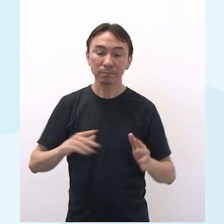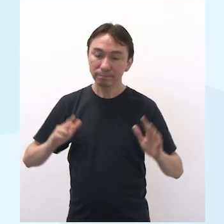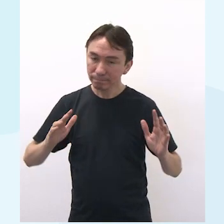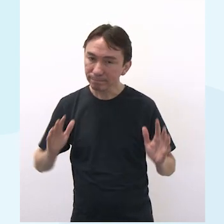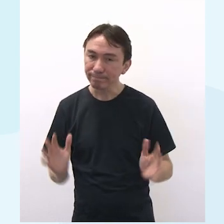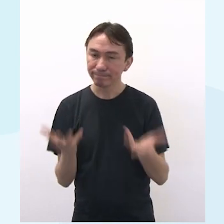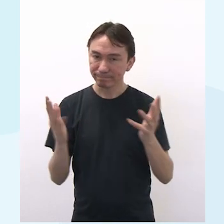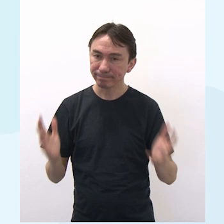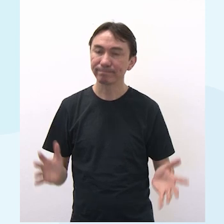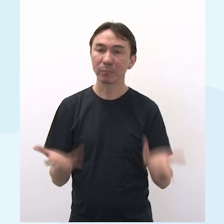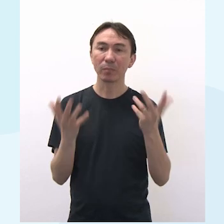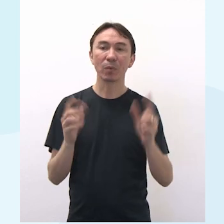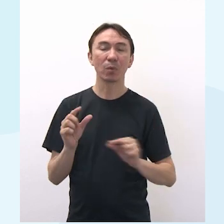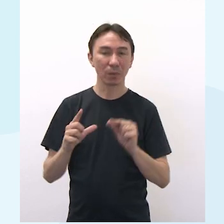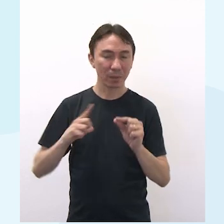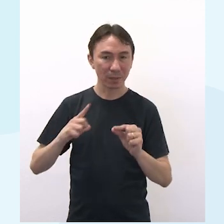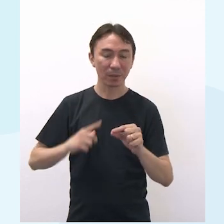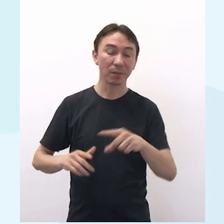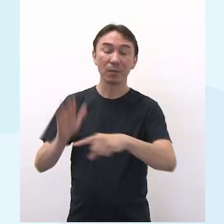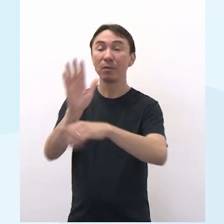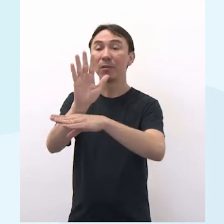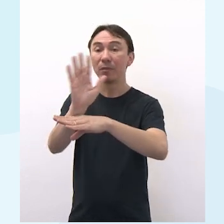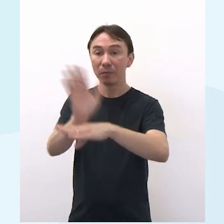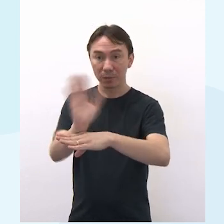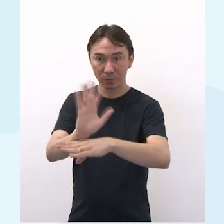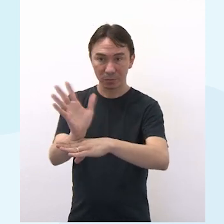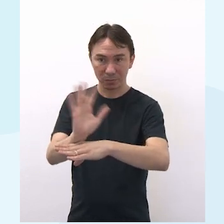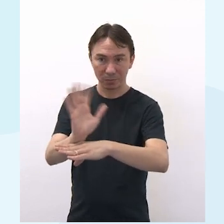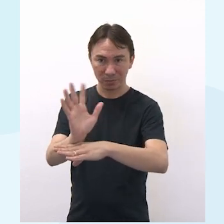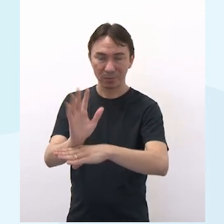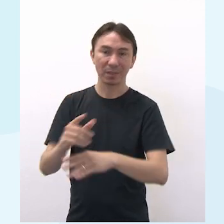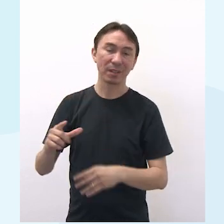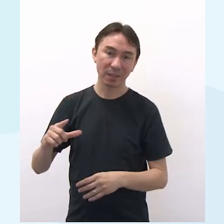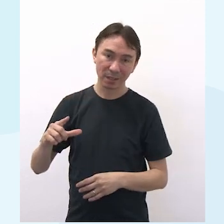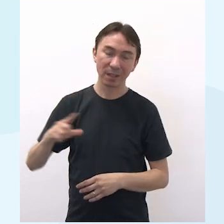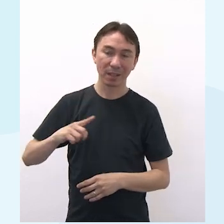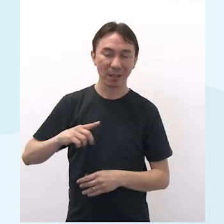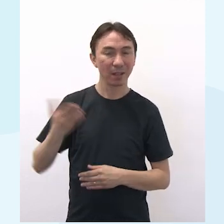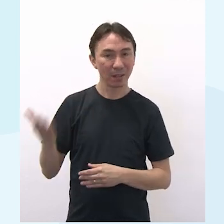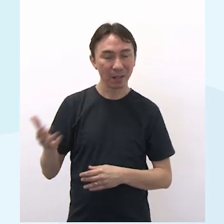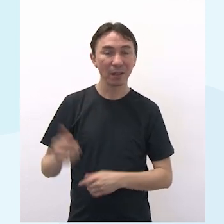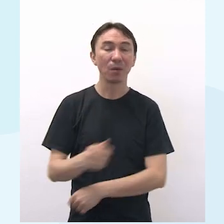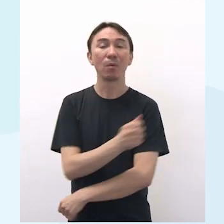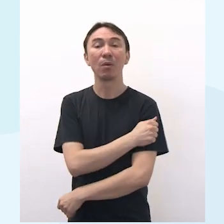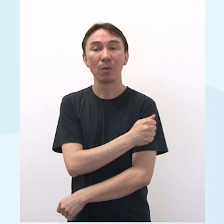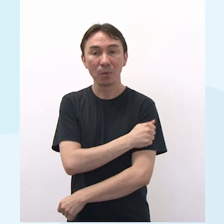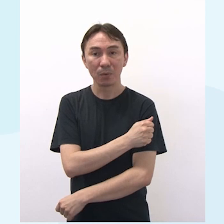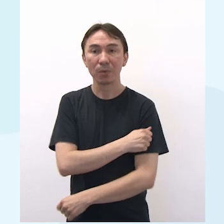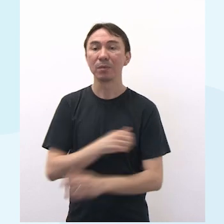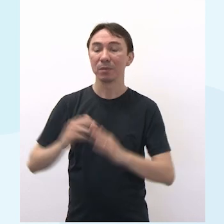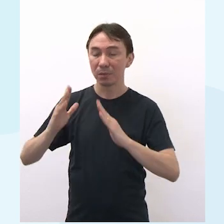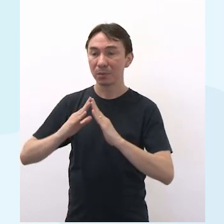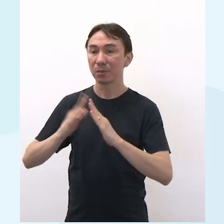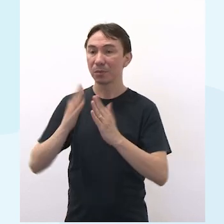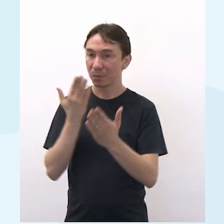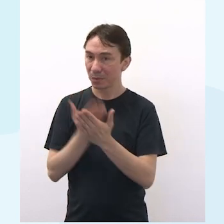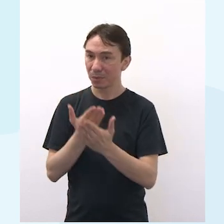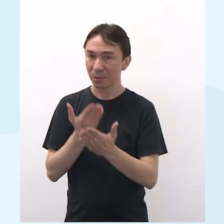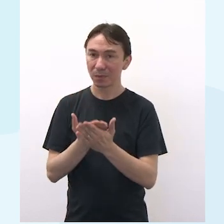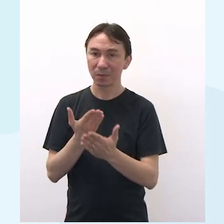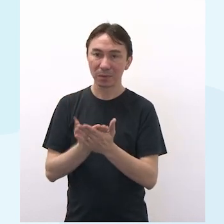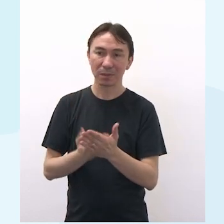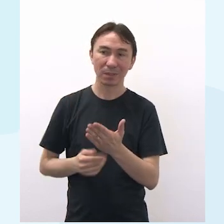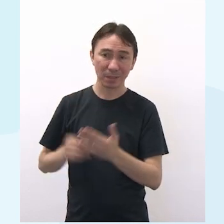sensibilização assistindo um vídeo aí que é um depoimento dos estudantes da Escola PEI Josué Benedito Mendes,